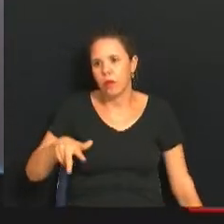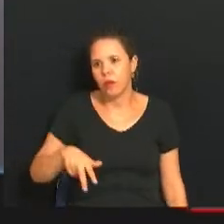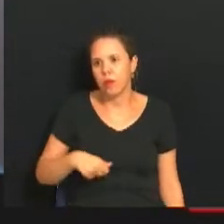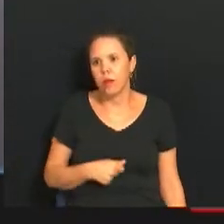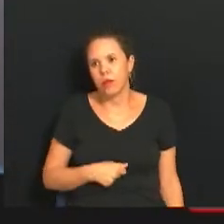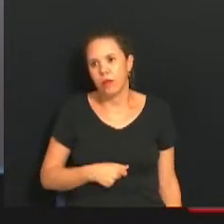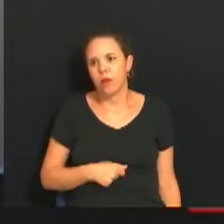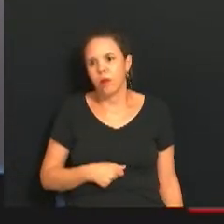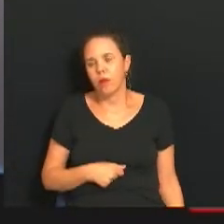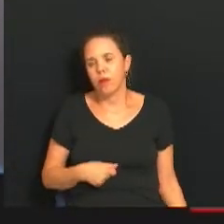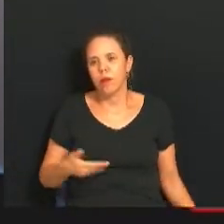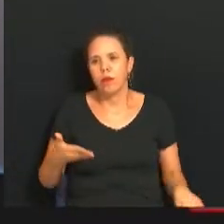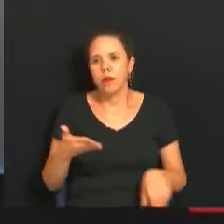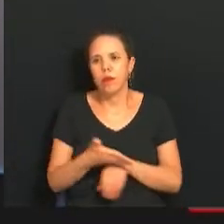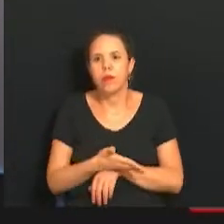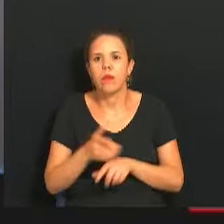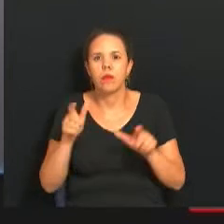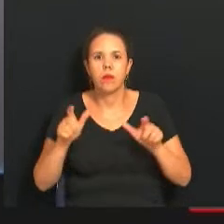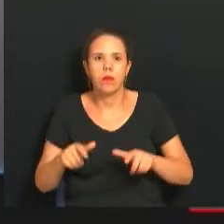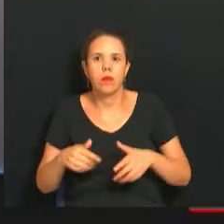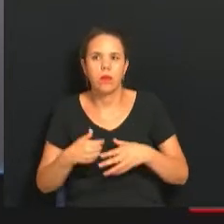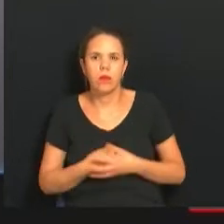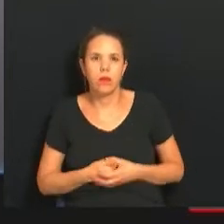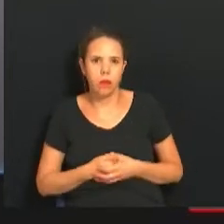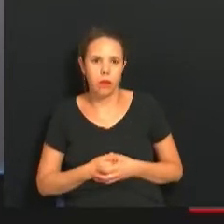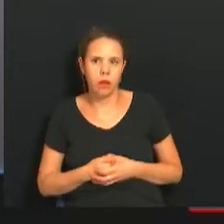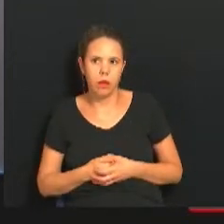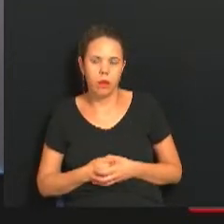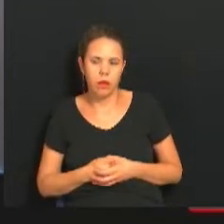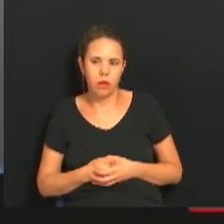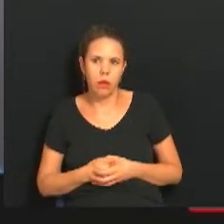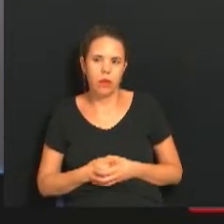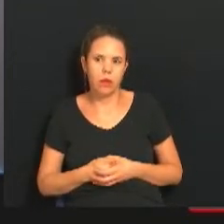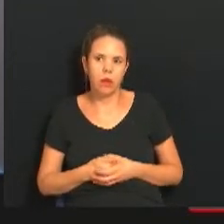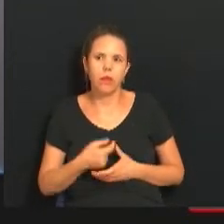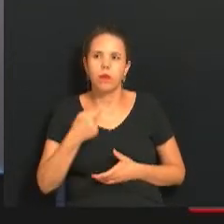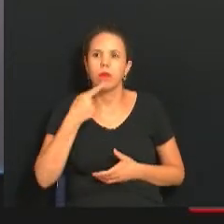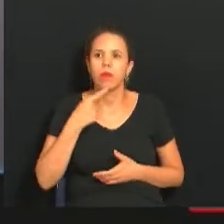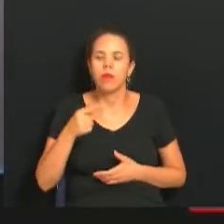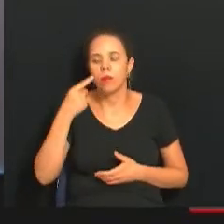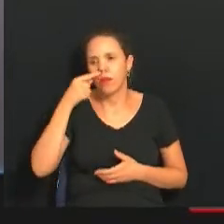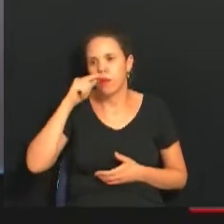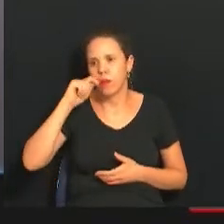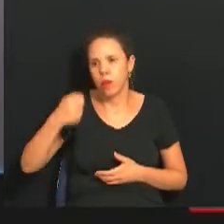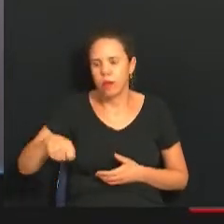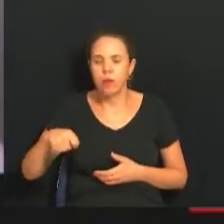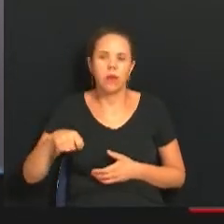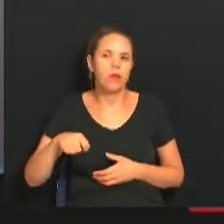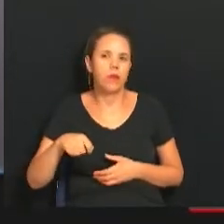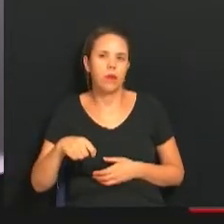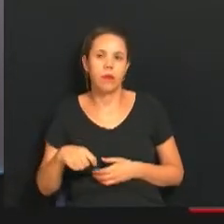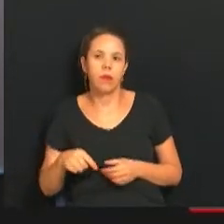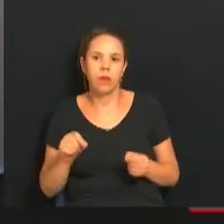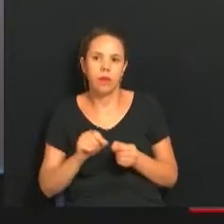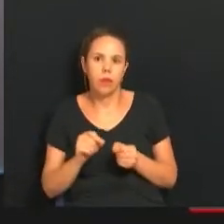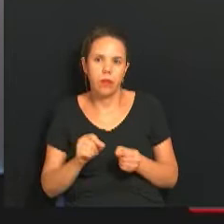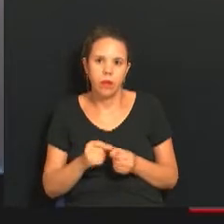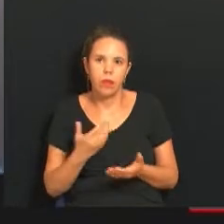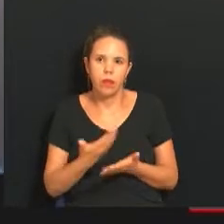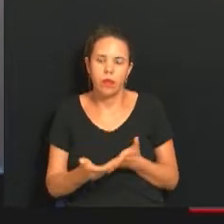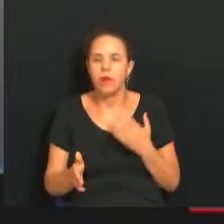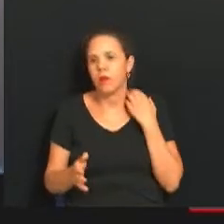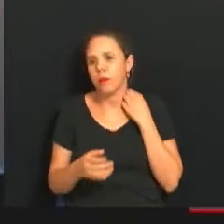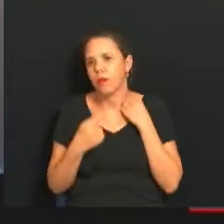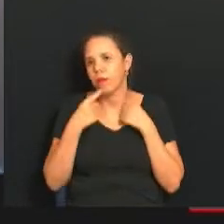a inserção desse espaço da Ucrânia nesse espaço geoeconômico faz com que a Rússia perca a relevância que tinha